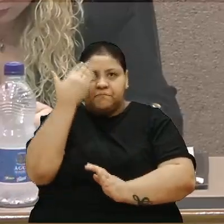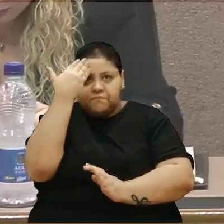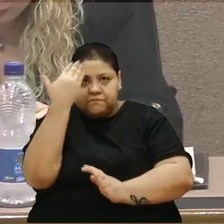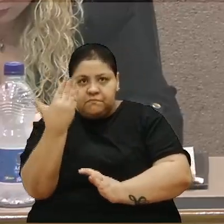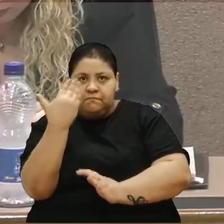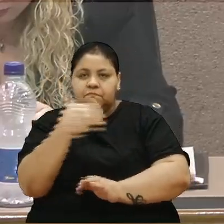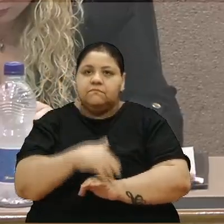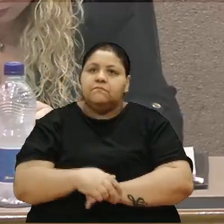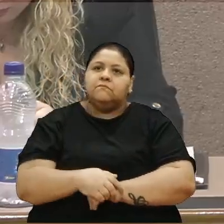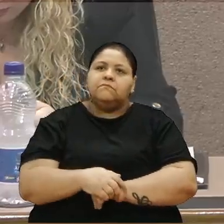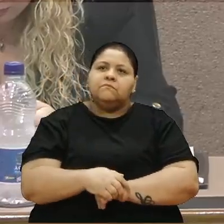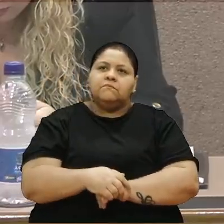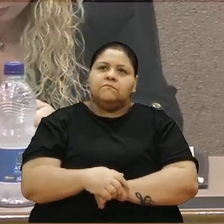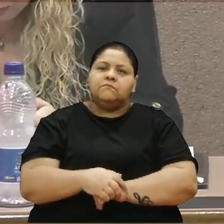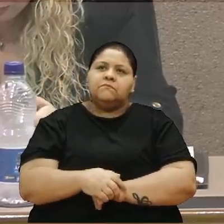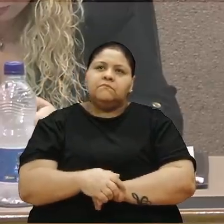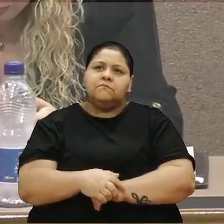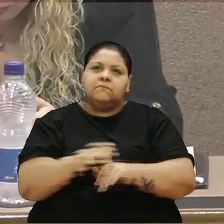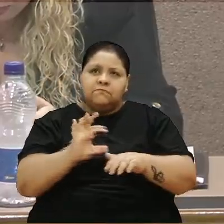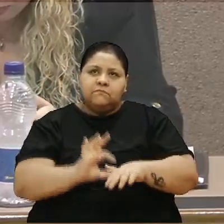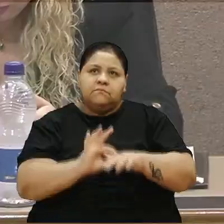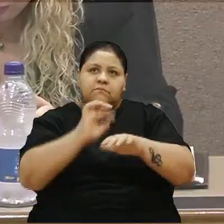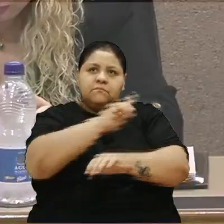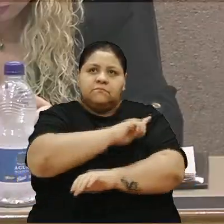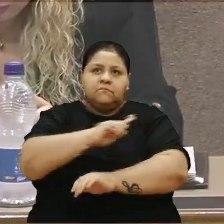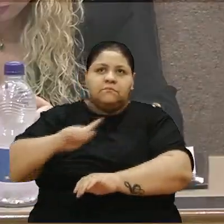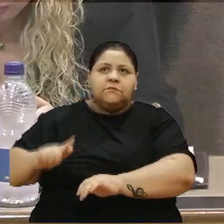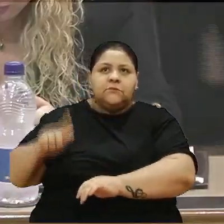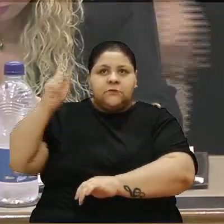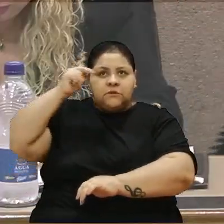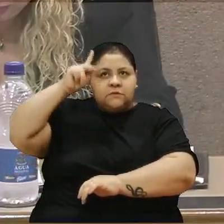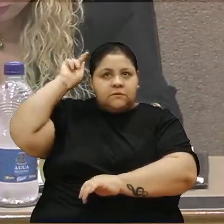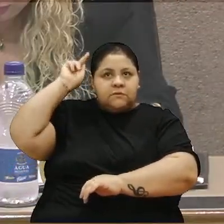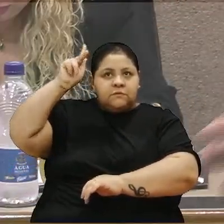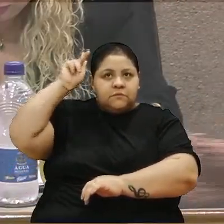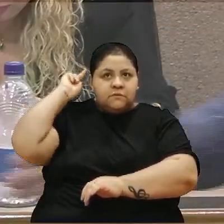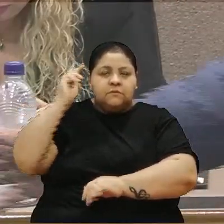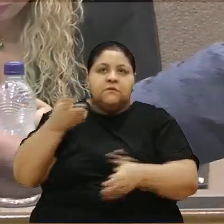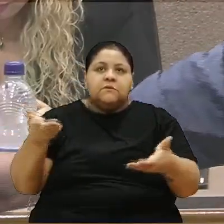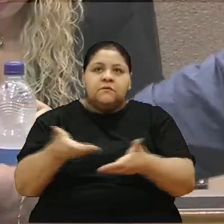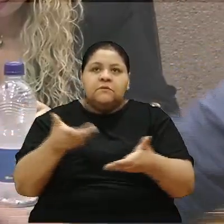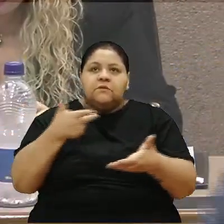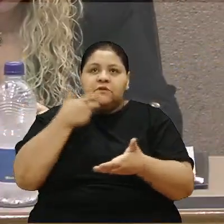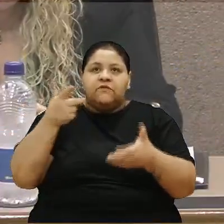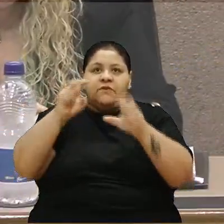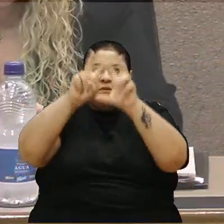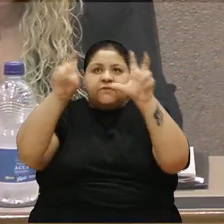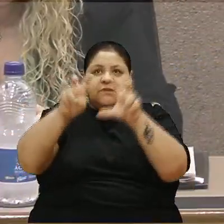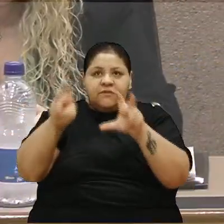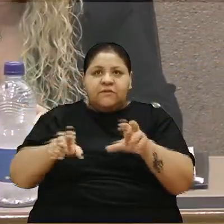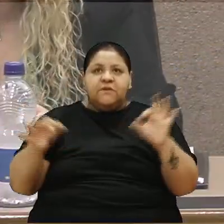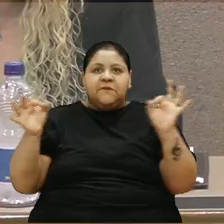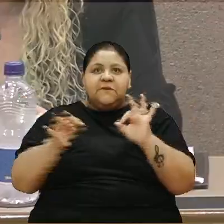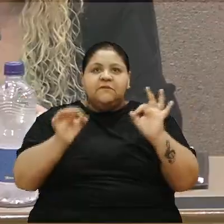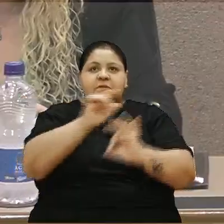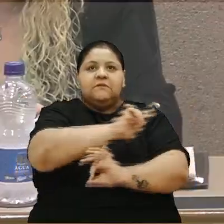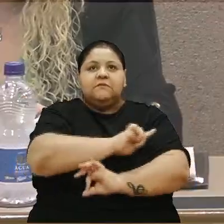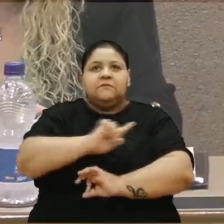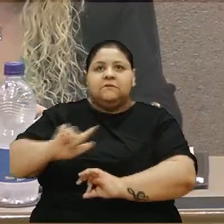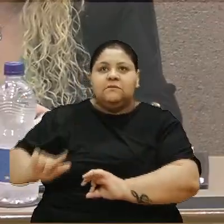nosso provável líder de governo, Iago Morandi, né, que trouxe várias pautas hoje elogiando o governo aqui.